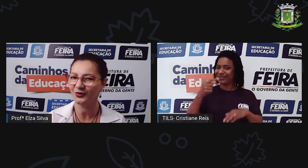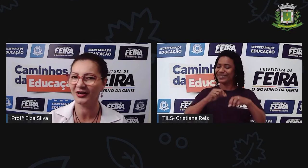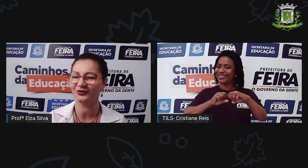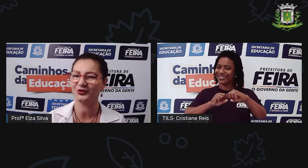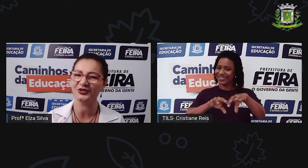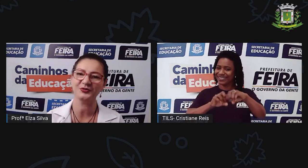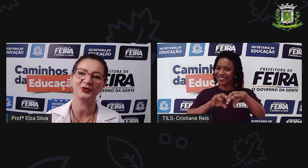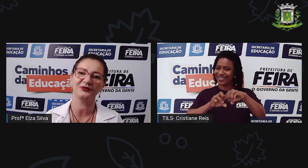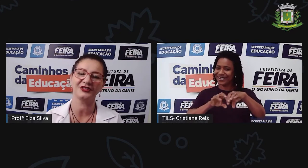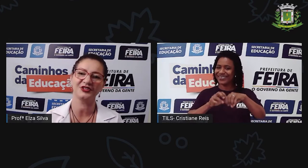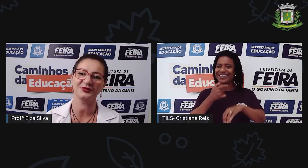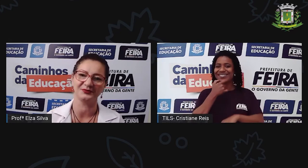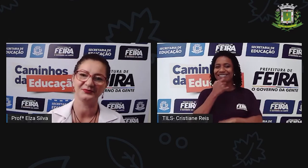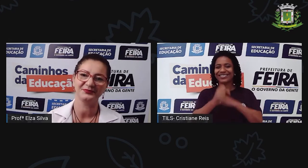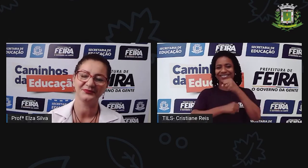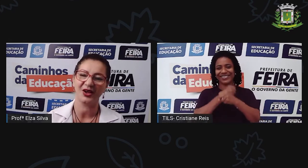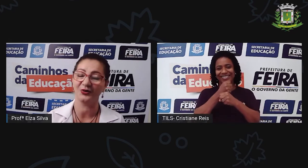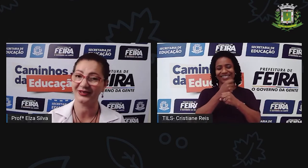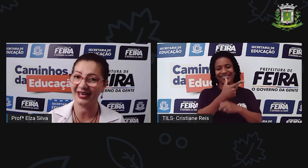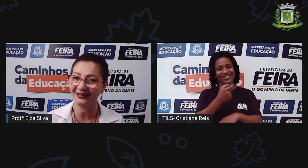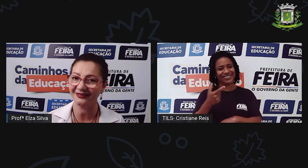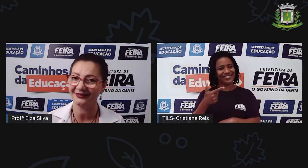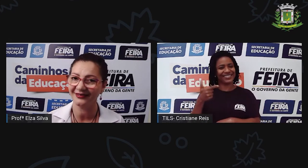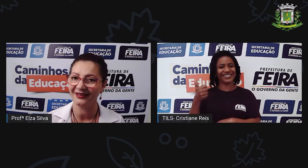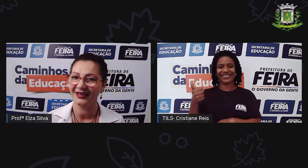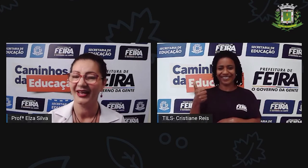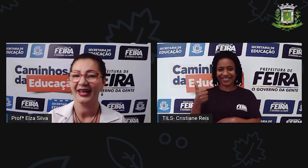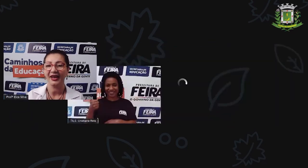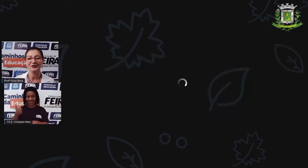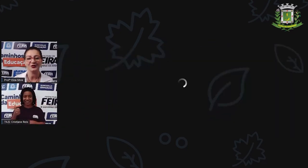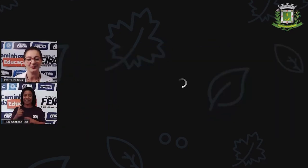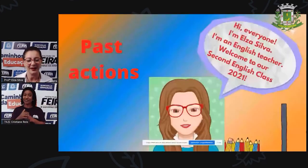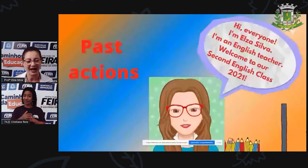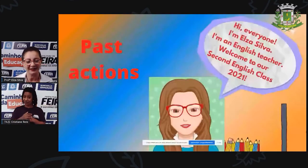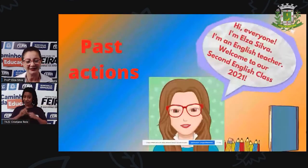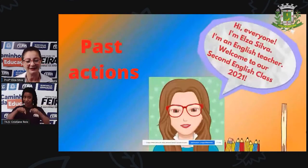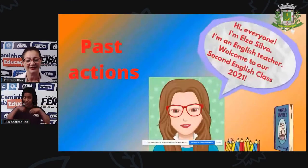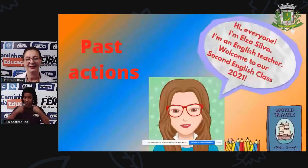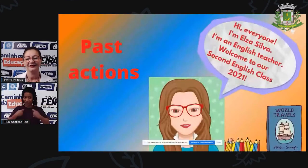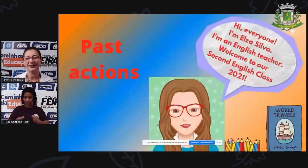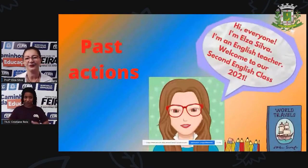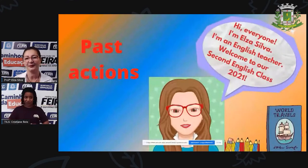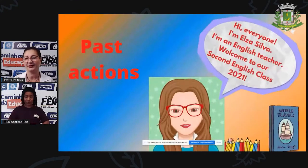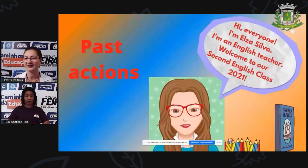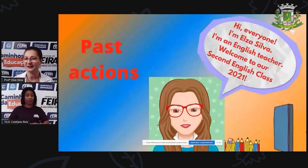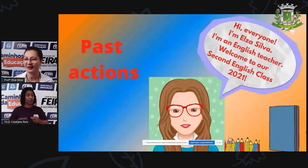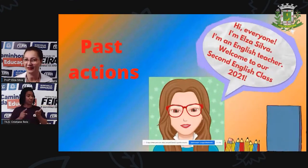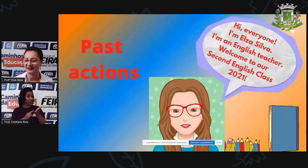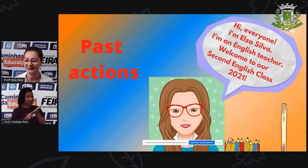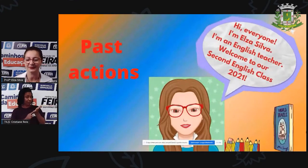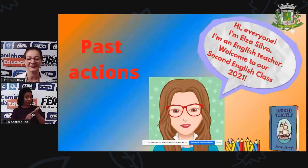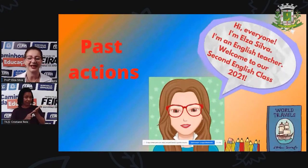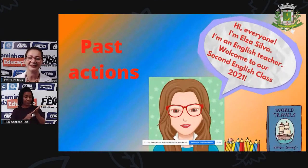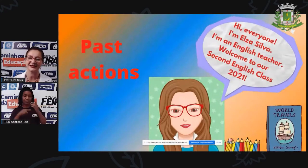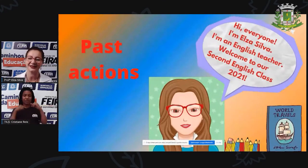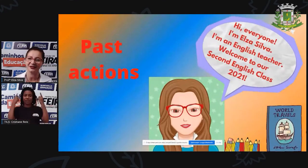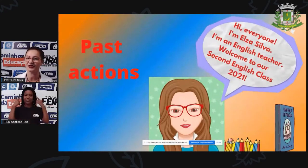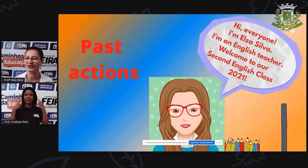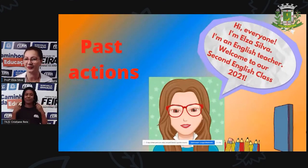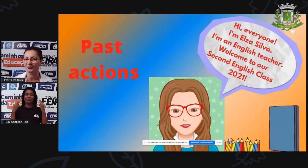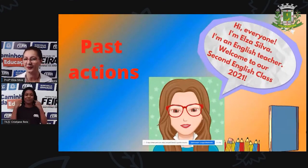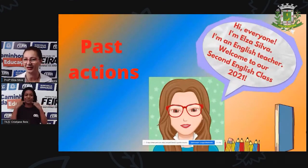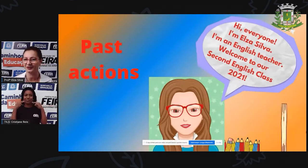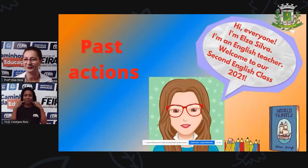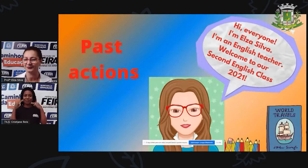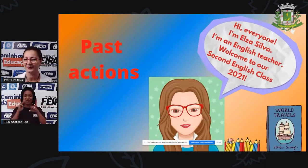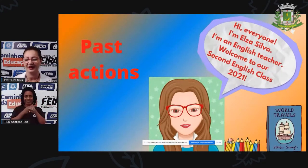do ano 2021, ok? Eu sou parda, tenho cabelos crespos, castanhos